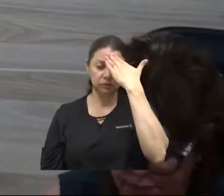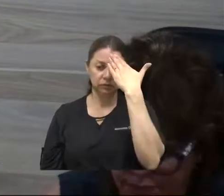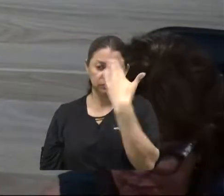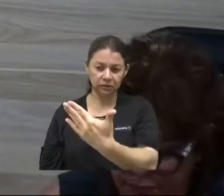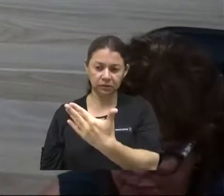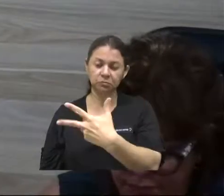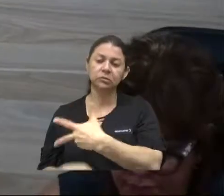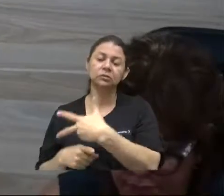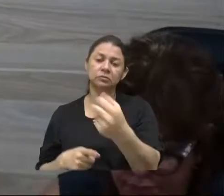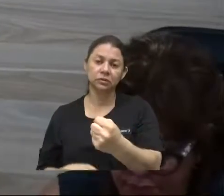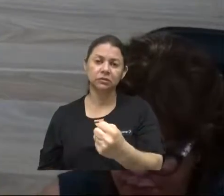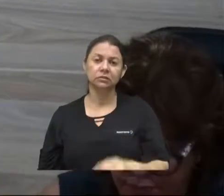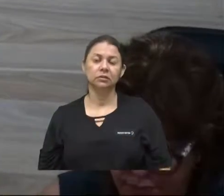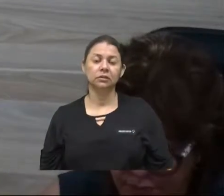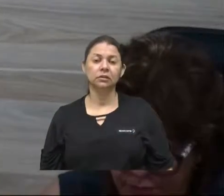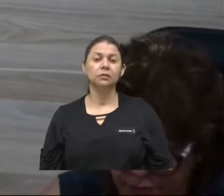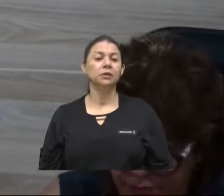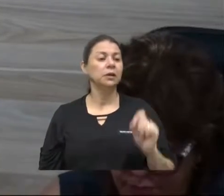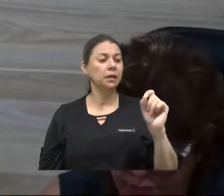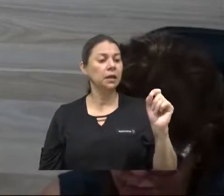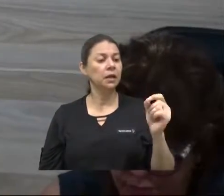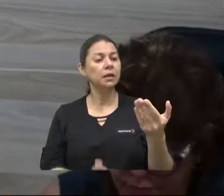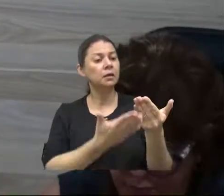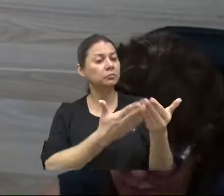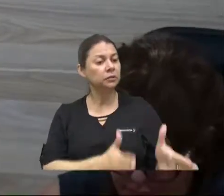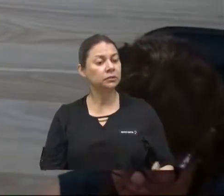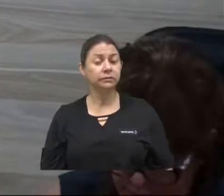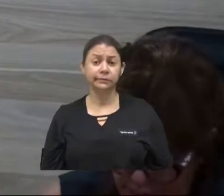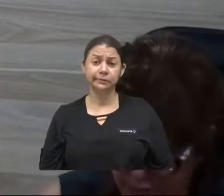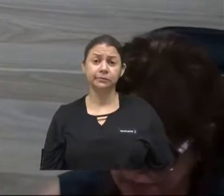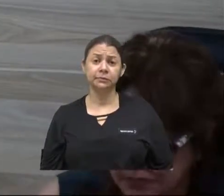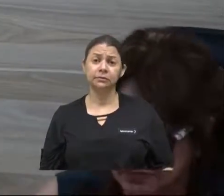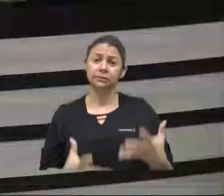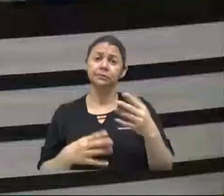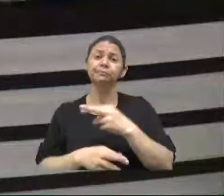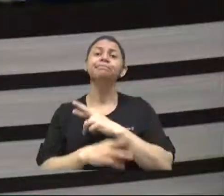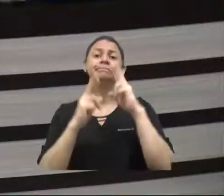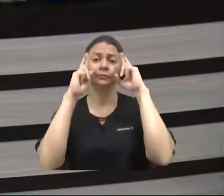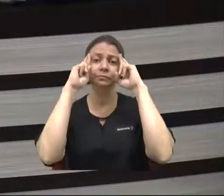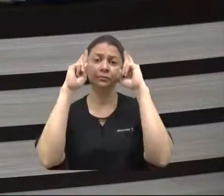quem perdeu, e o lenço está no bolso se alguém precisar. Obrigado, presidente.